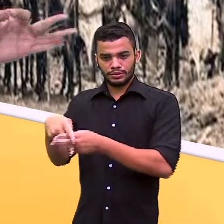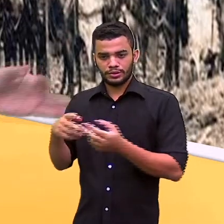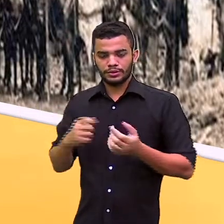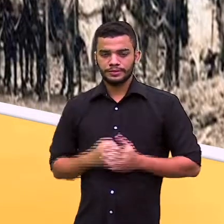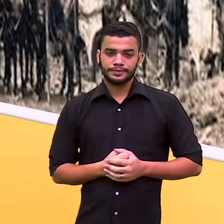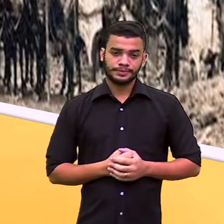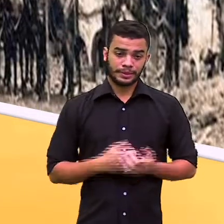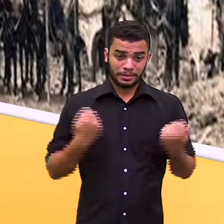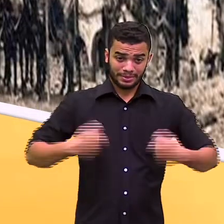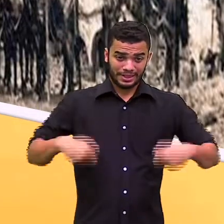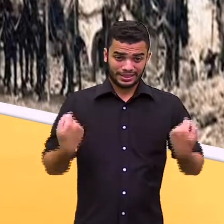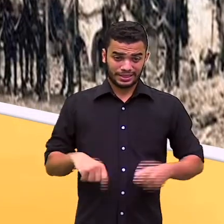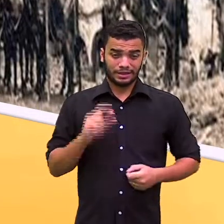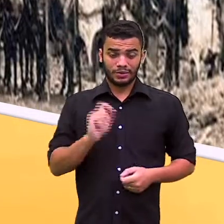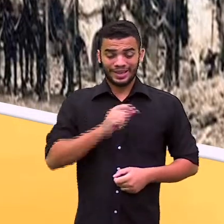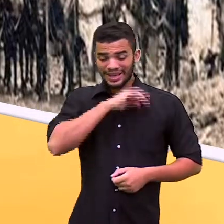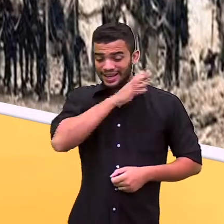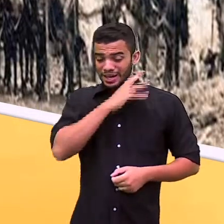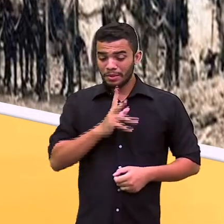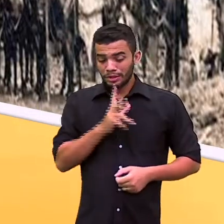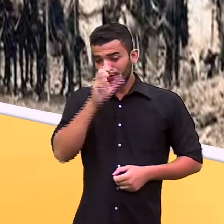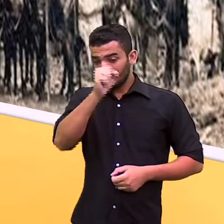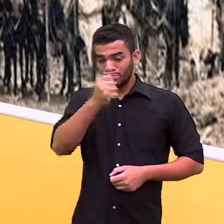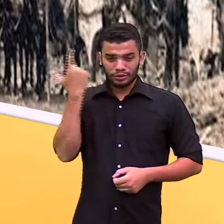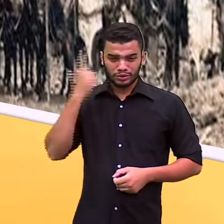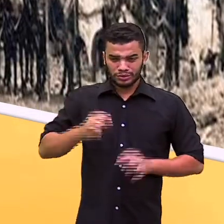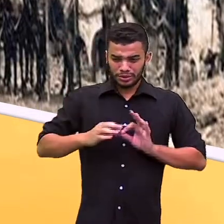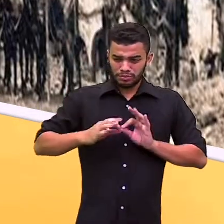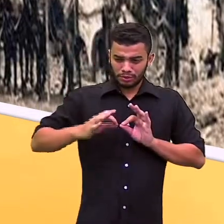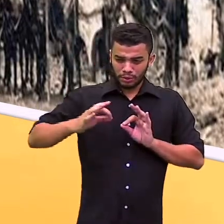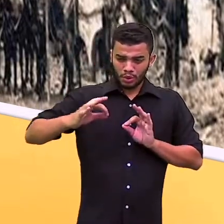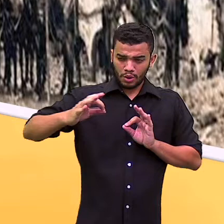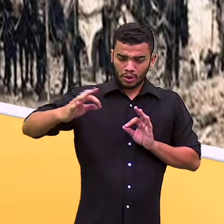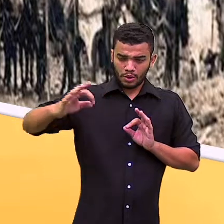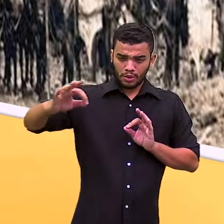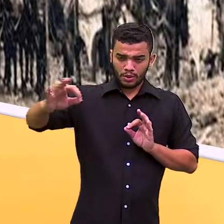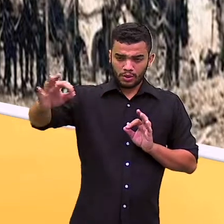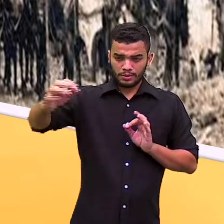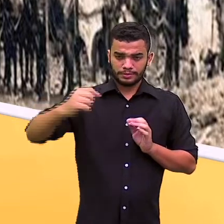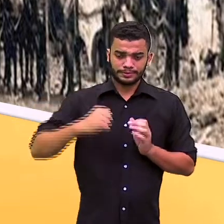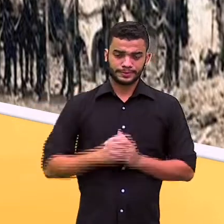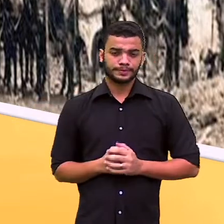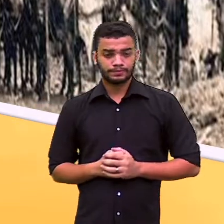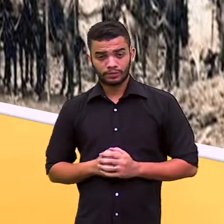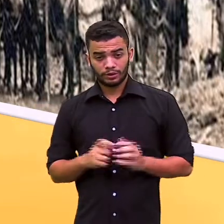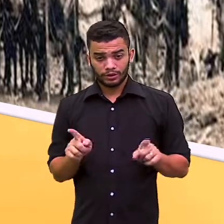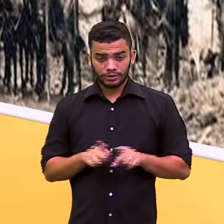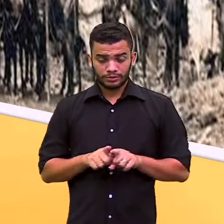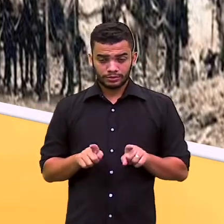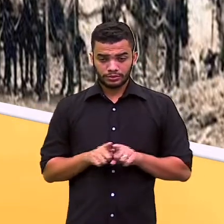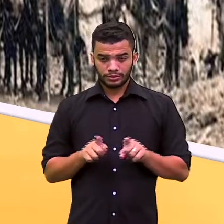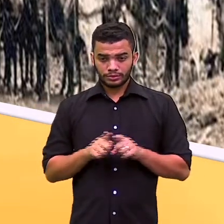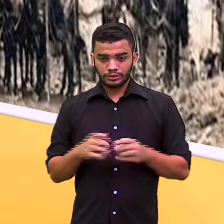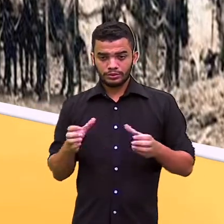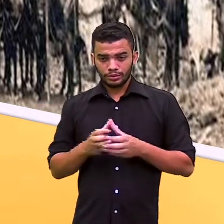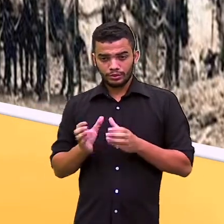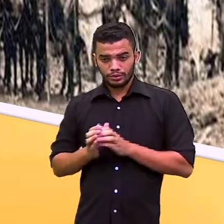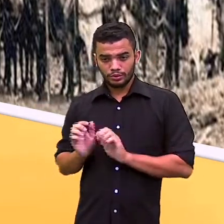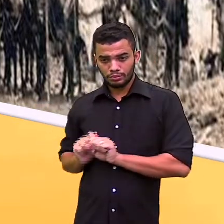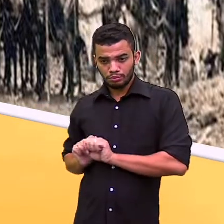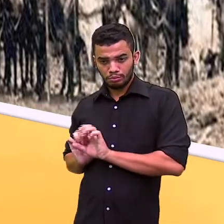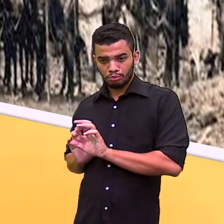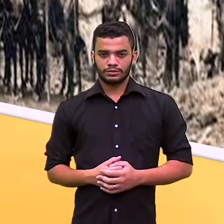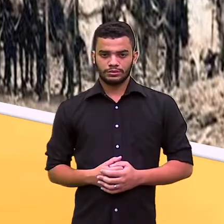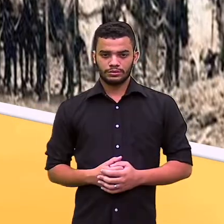tinham resistência a grandes viagens. As tropas que partiam do sul da colônia abasteciam